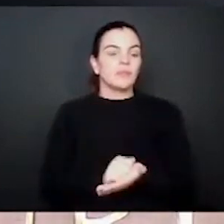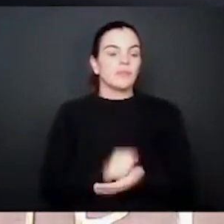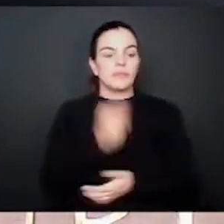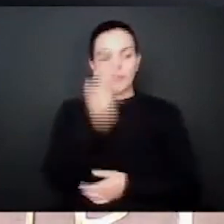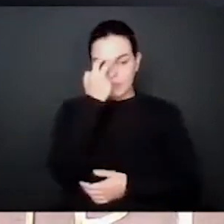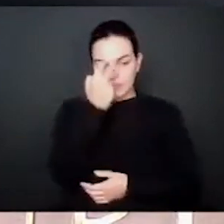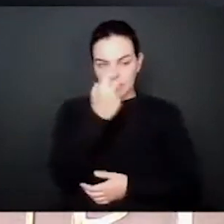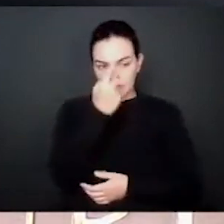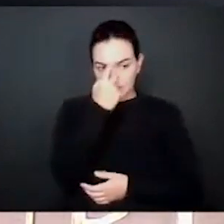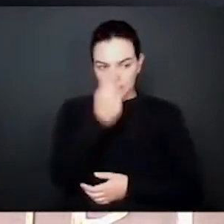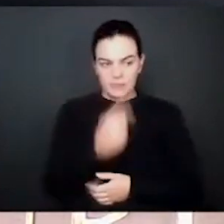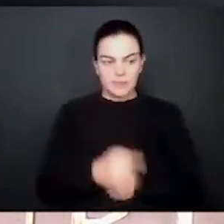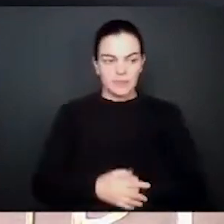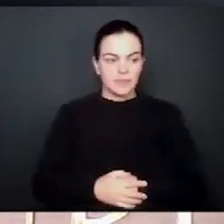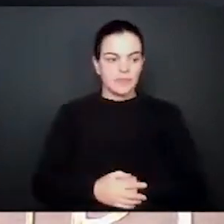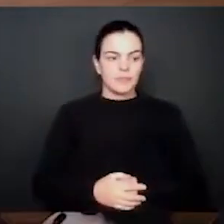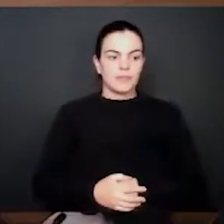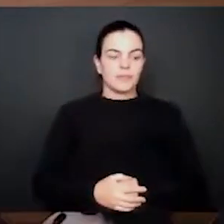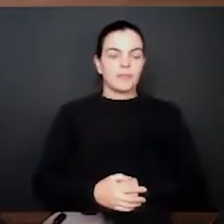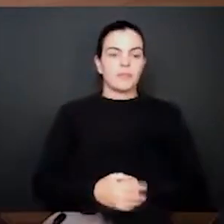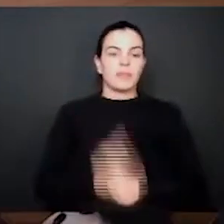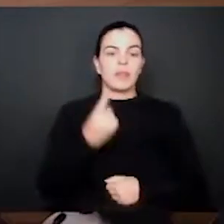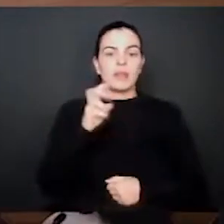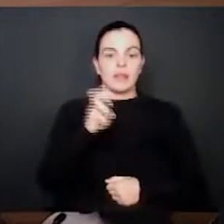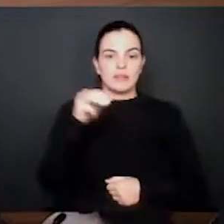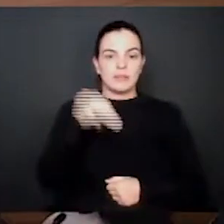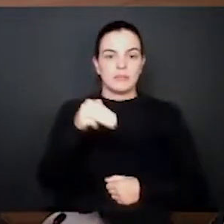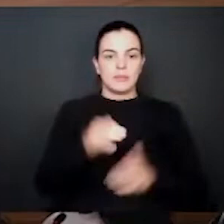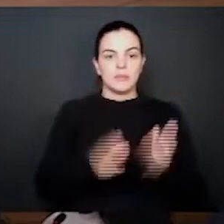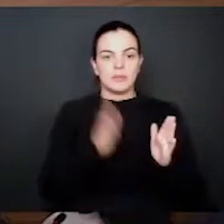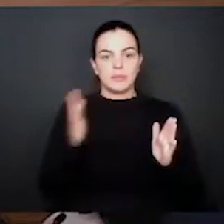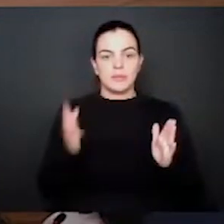União Brasil, com a palavra 15 minutos, prorrogáveis por mais 15.